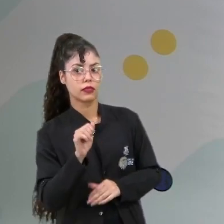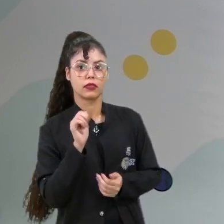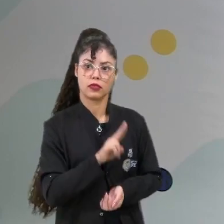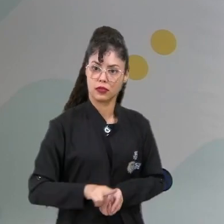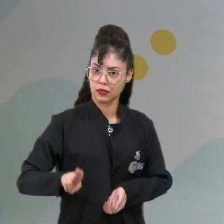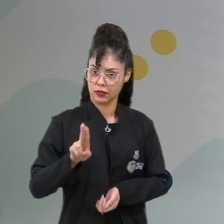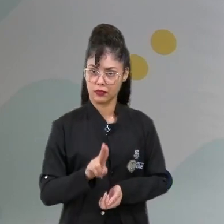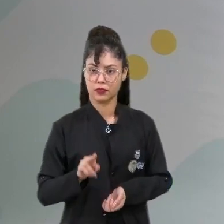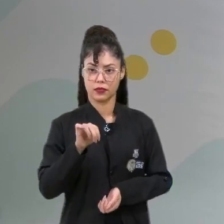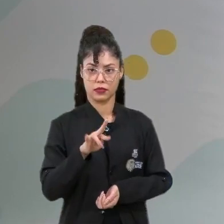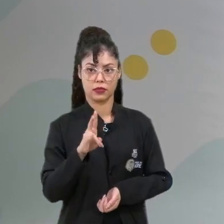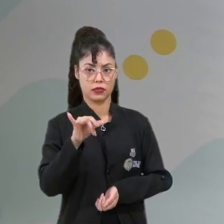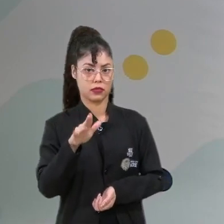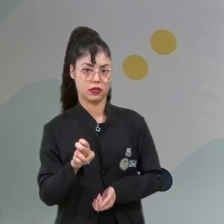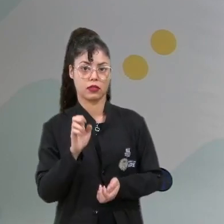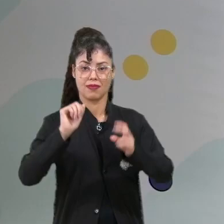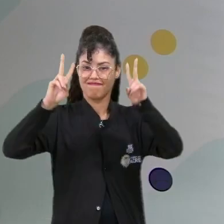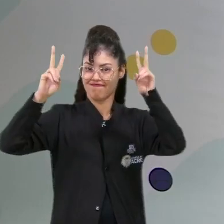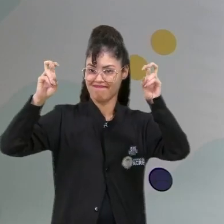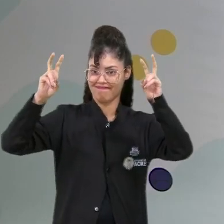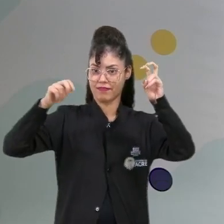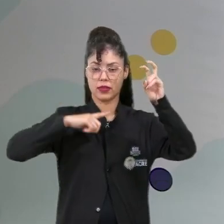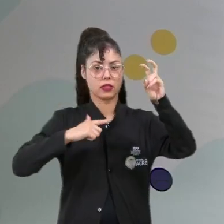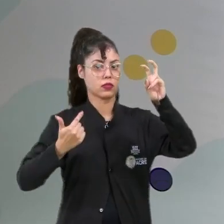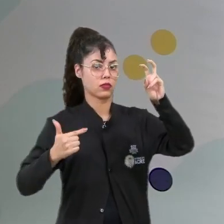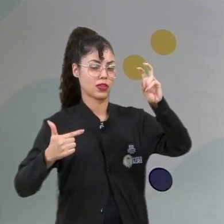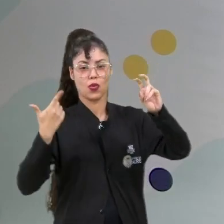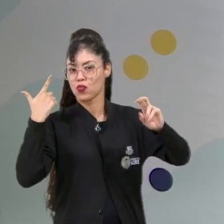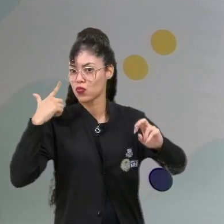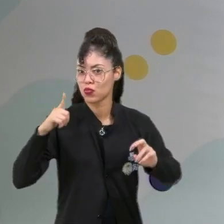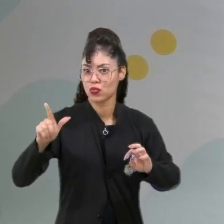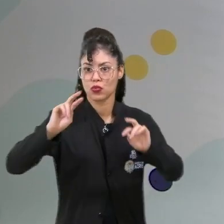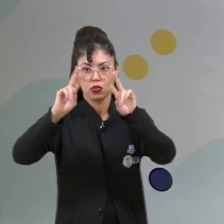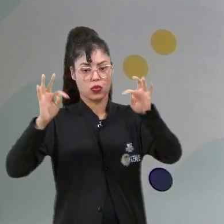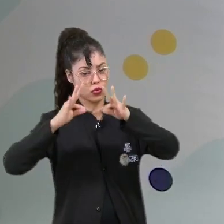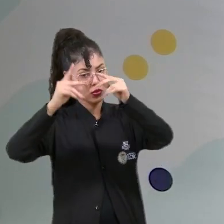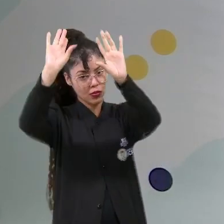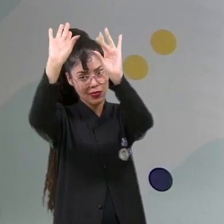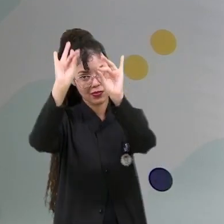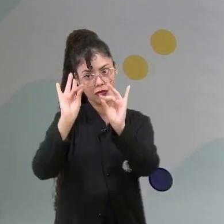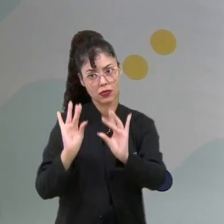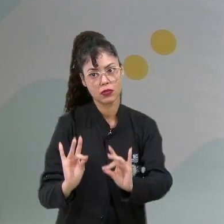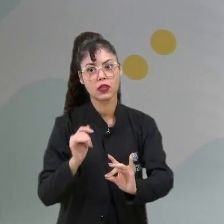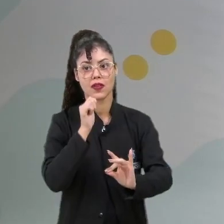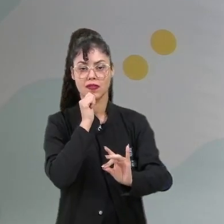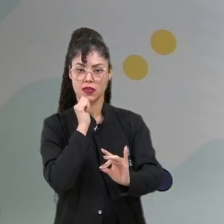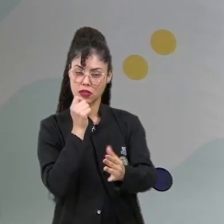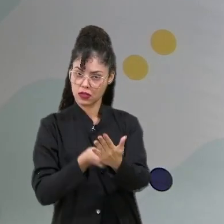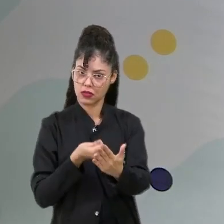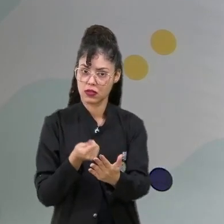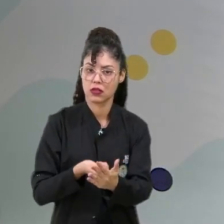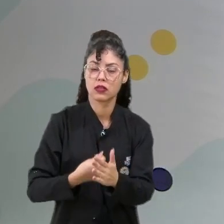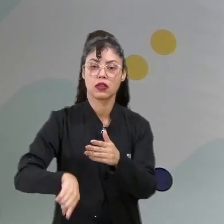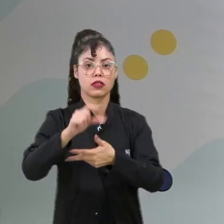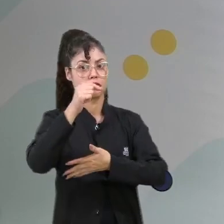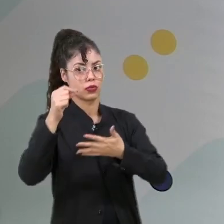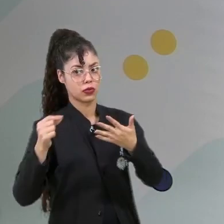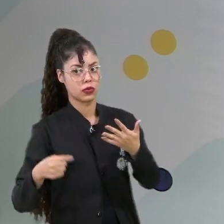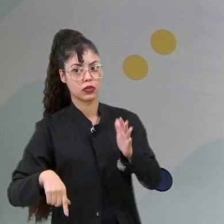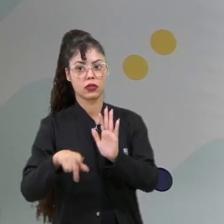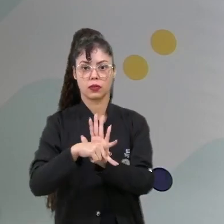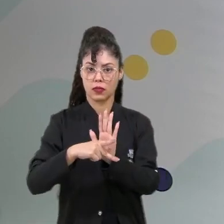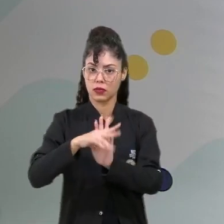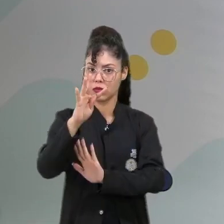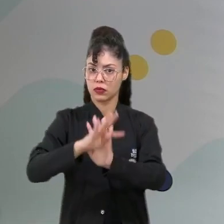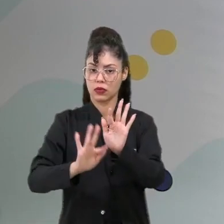texto tangente, ele não aborda todos, né, aqueles elementos que tem